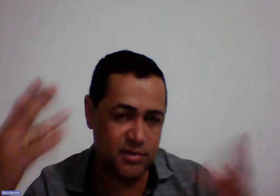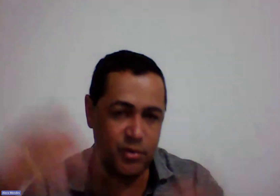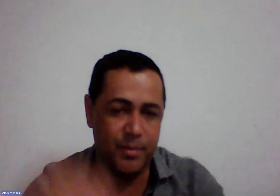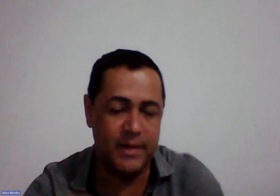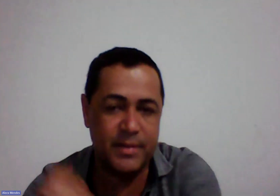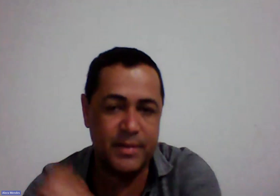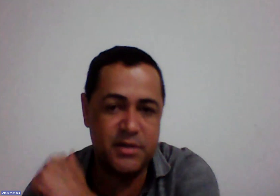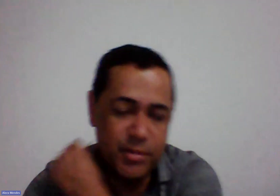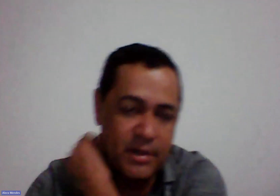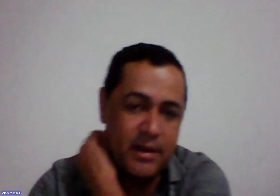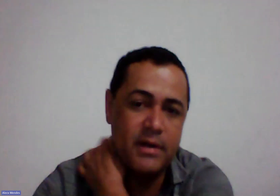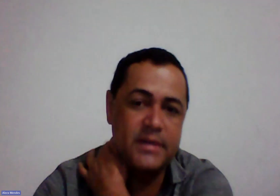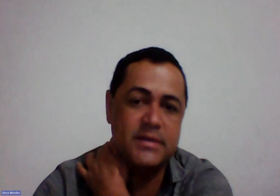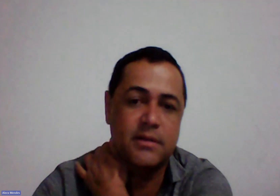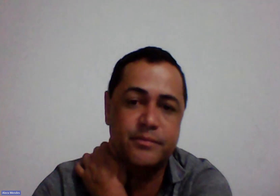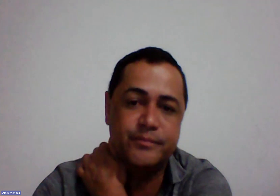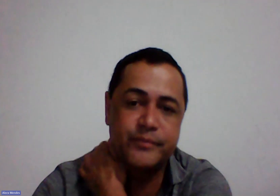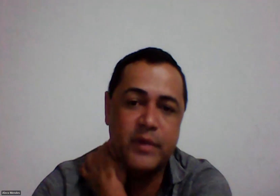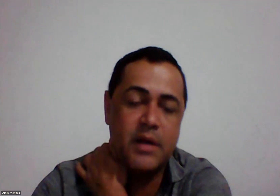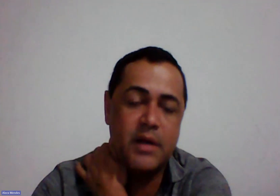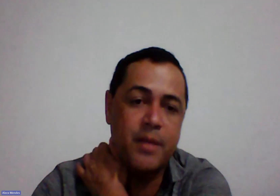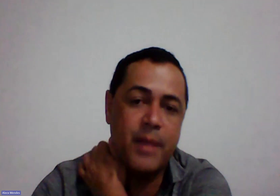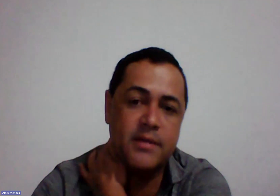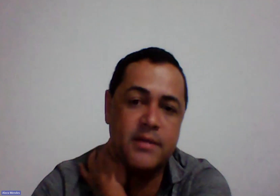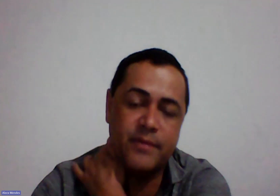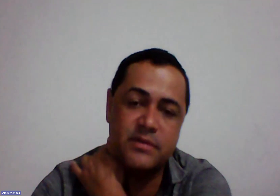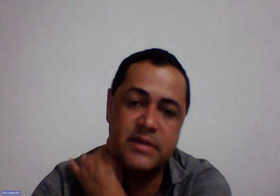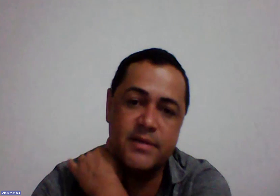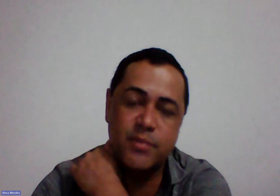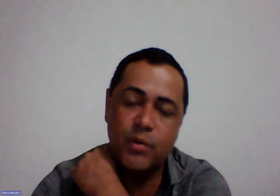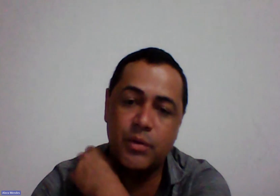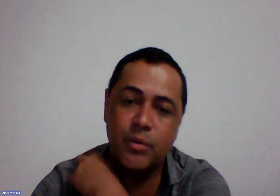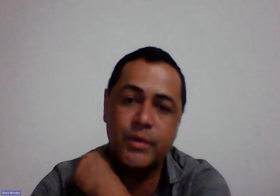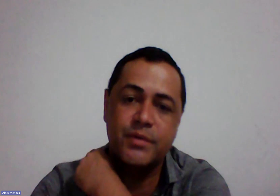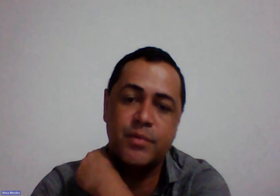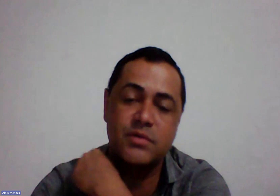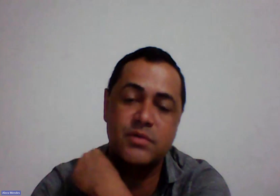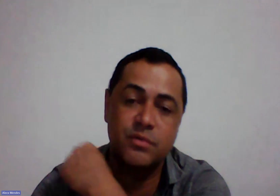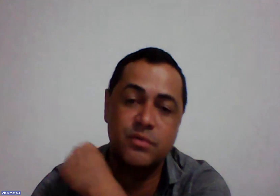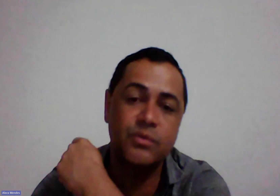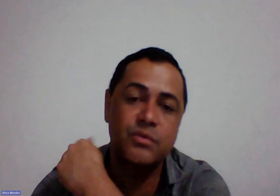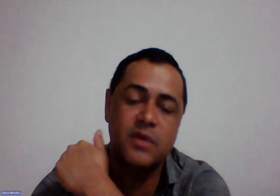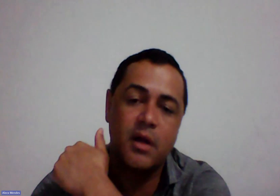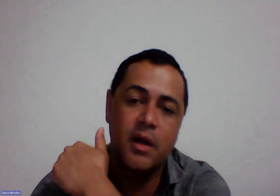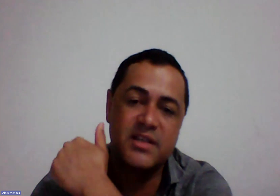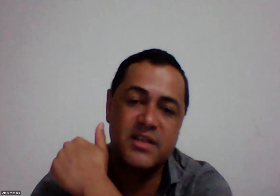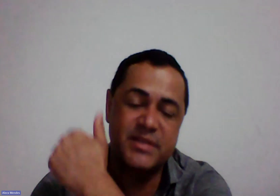depois de surpresa para a gente poder estar organizando. Grande abraço para vocês, boa noite, bons